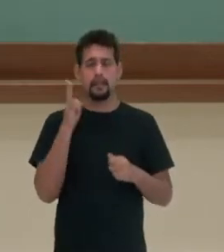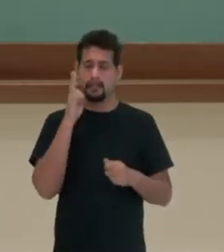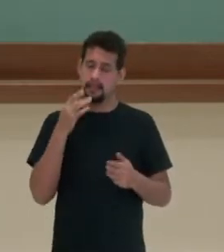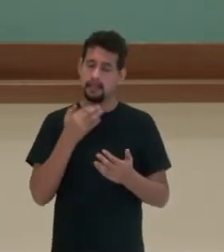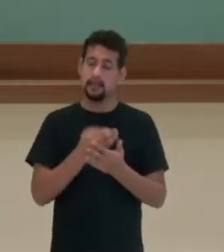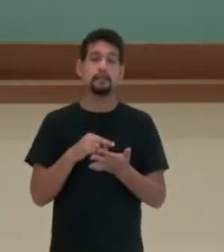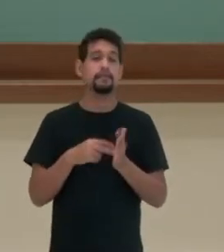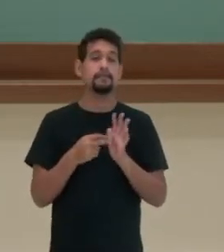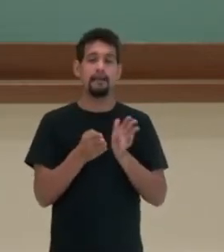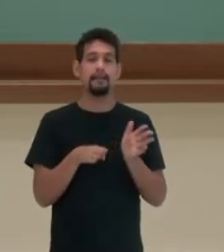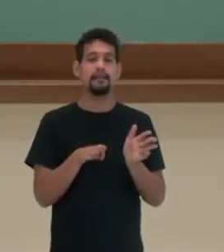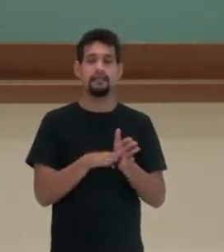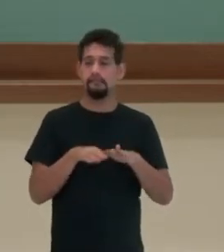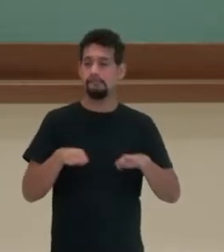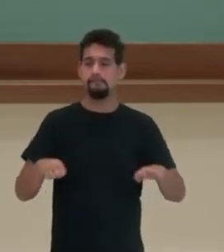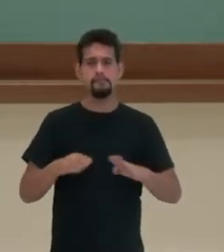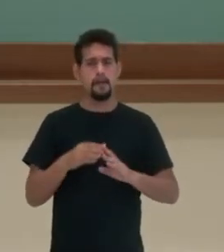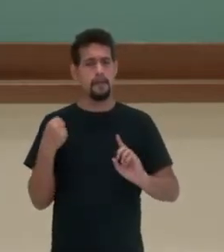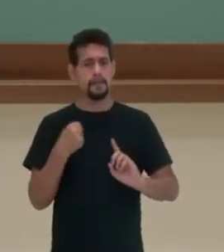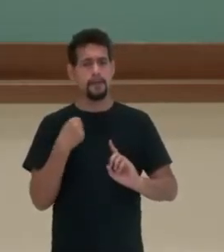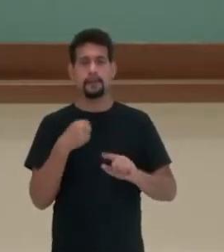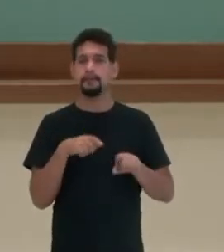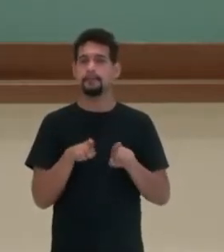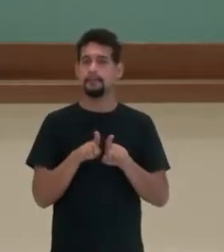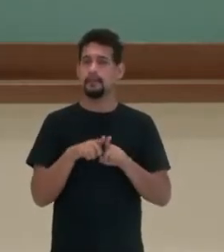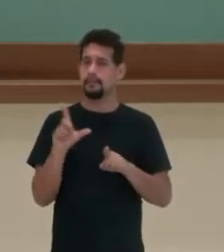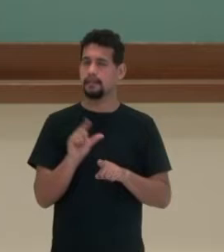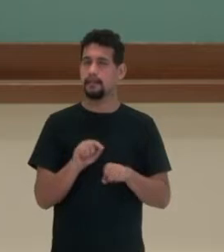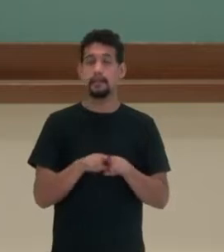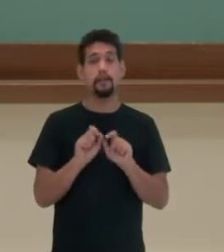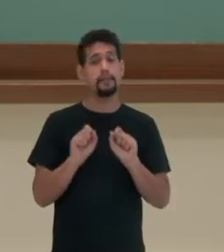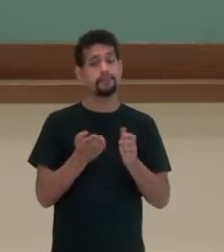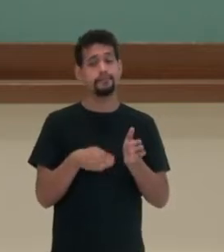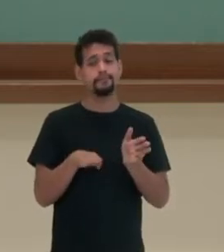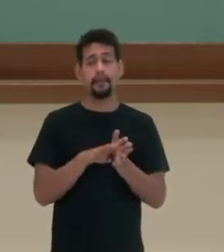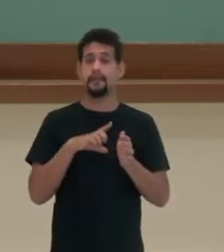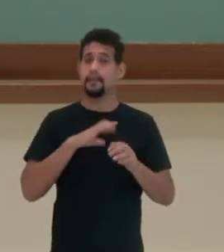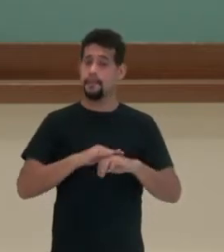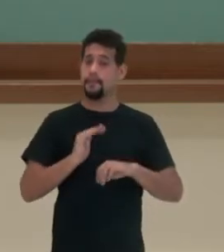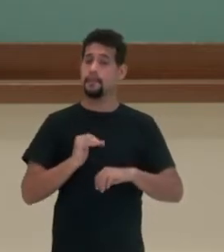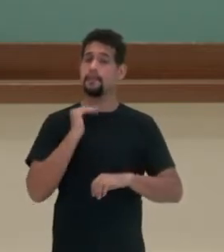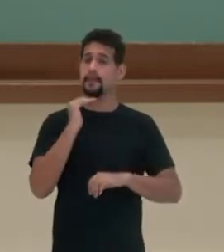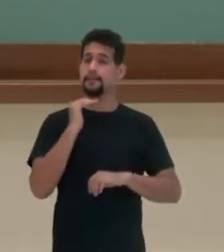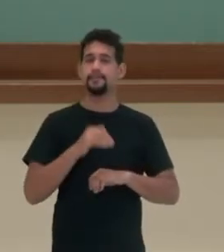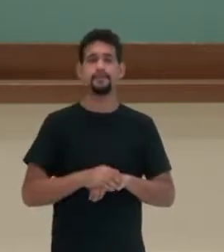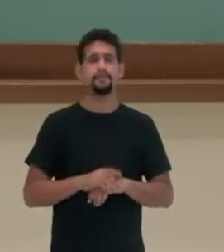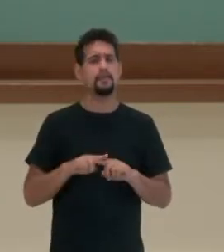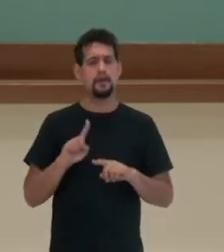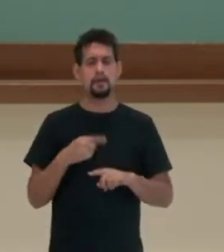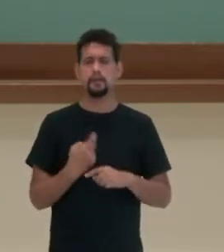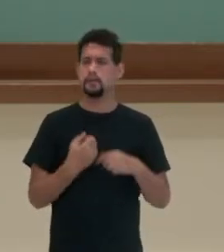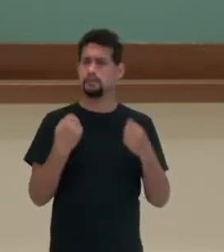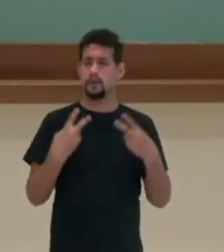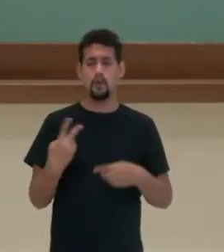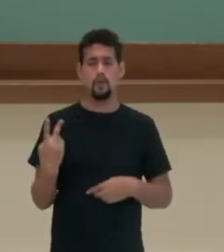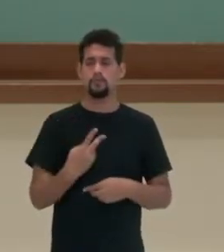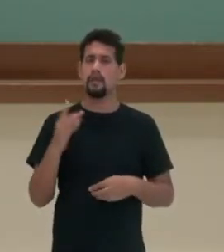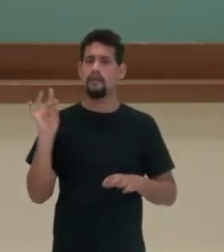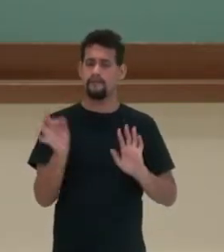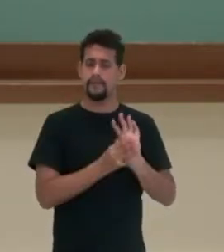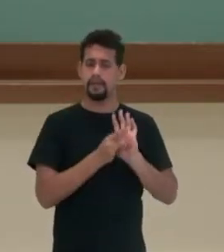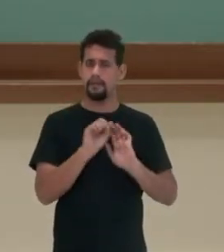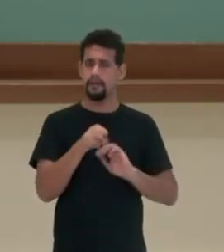Então, pode ser que você chegue num tatame que tenha essa metragem mínima e também pode ser que você chegue e tenha uma metragem máxima. Mas a gente pode dizer que ambos são